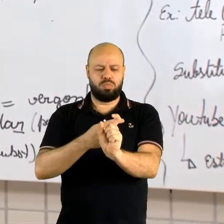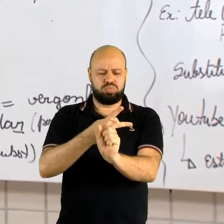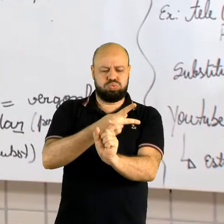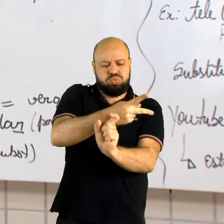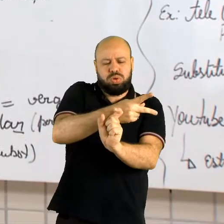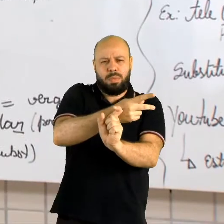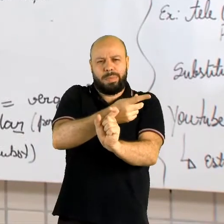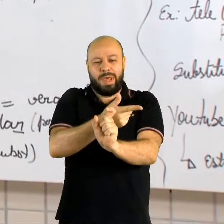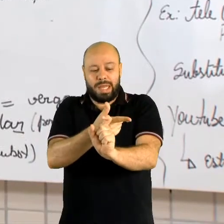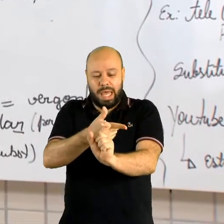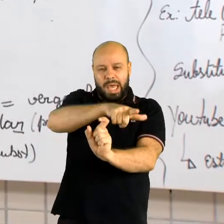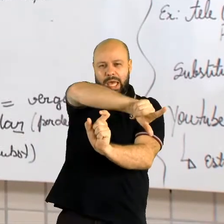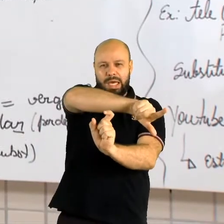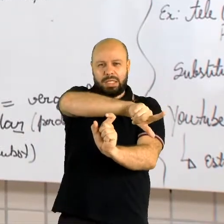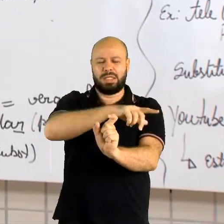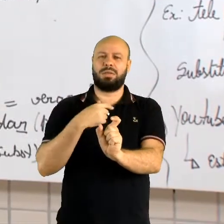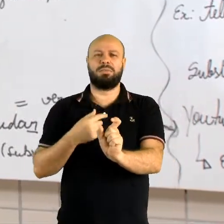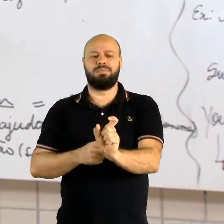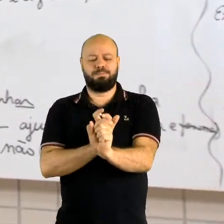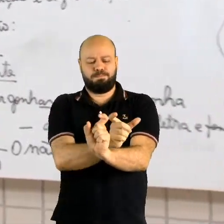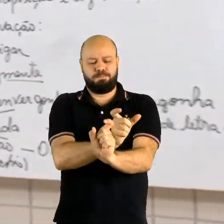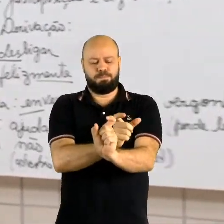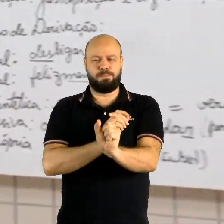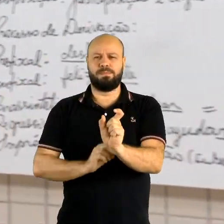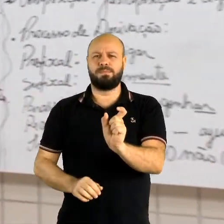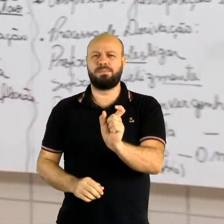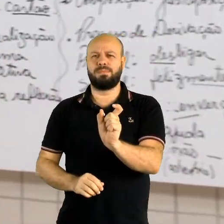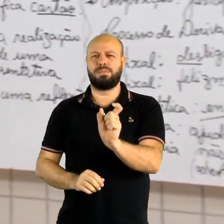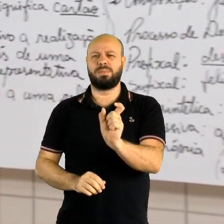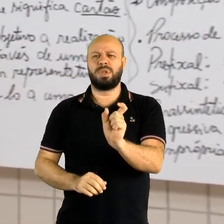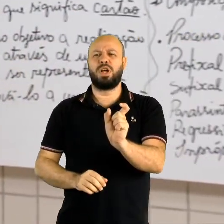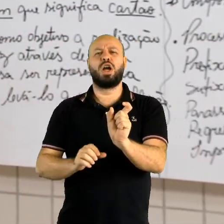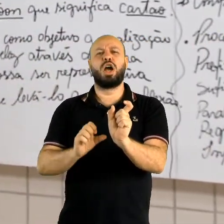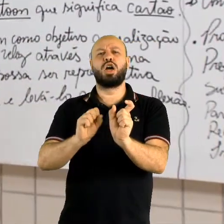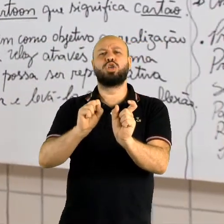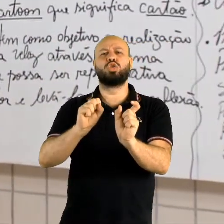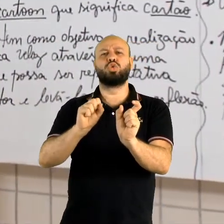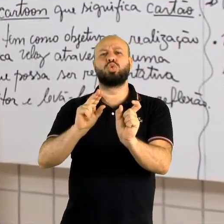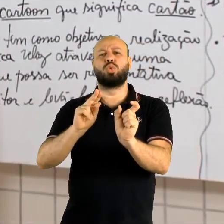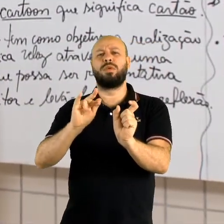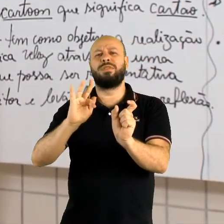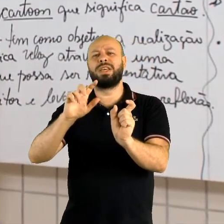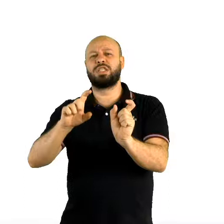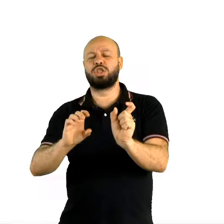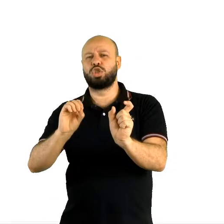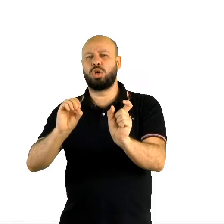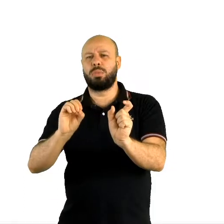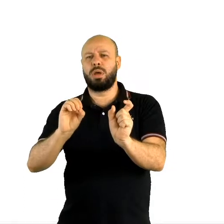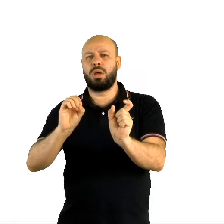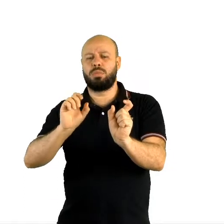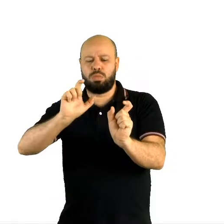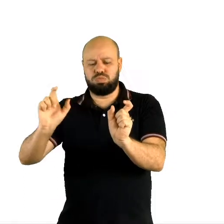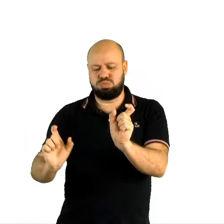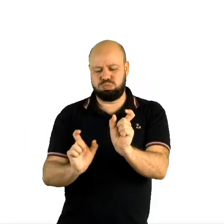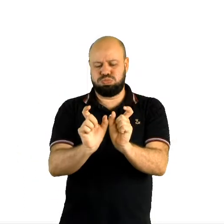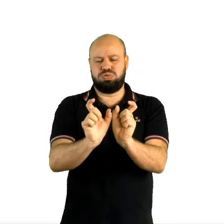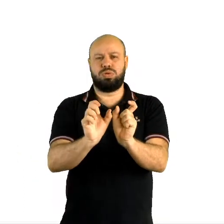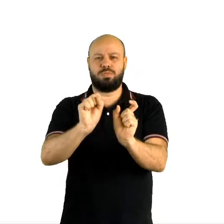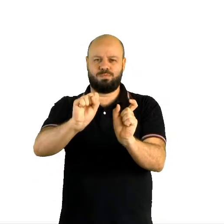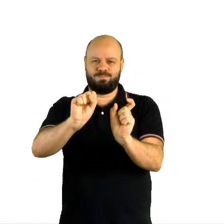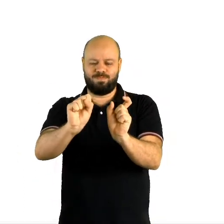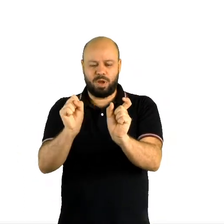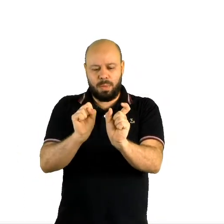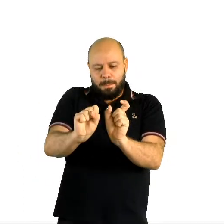ele é o quê? Prefixo. E o que é sufixo? Inclusão de sufixo à